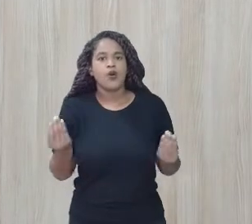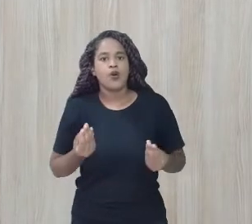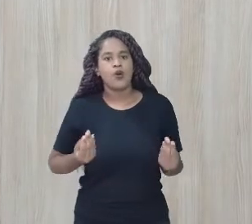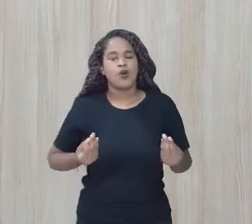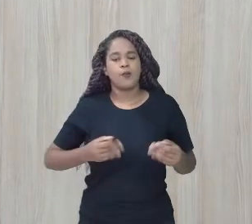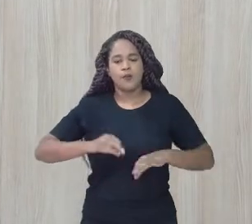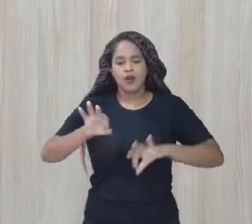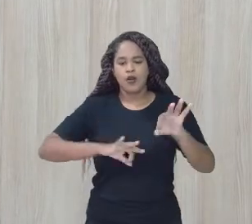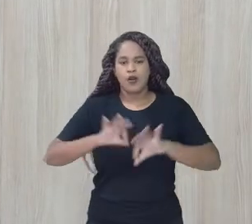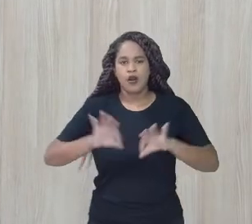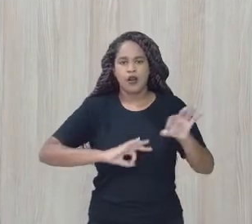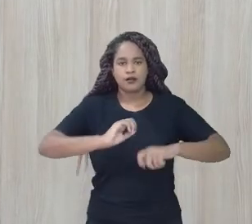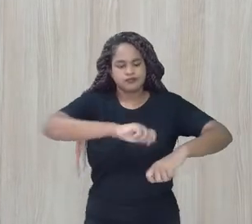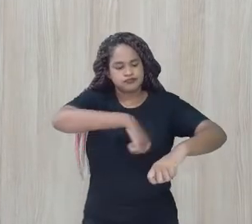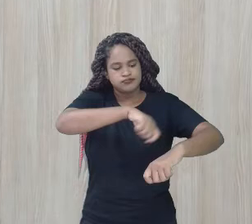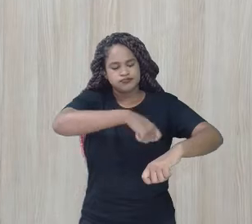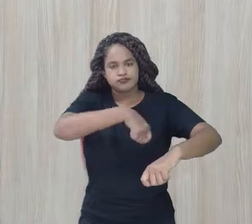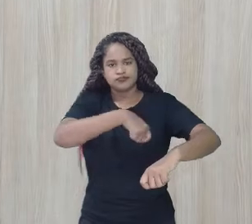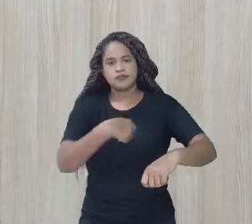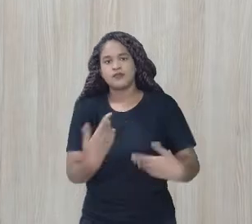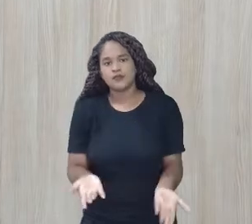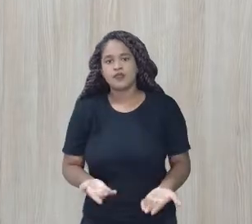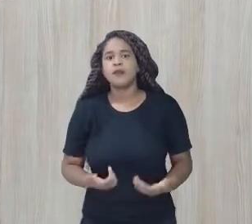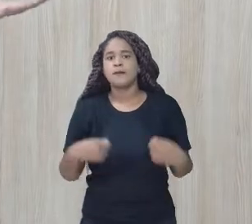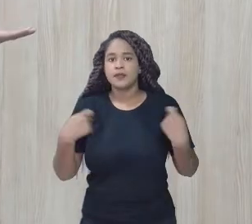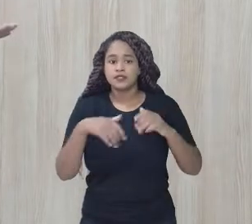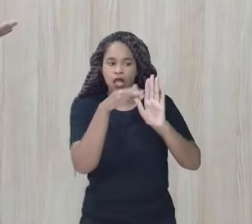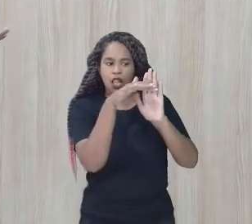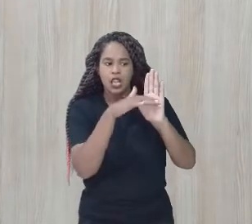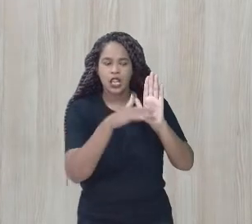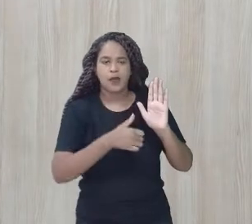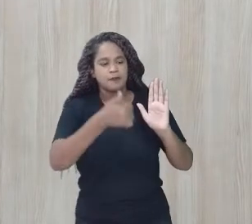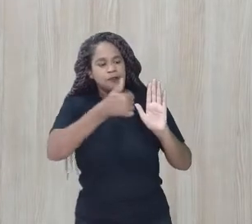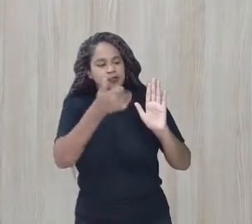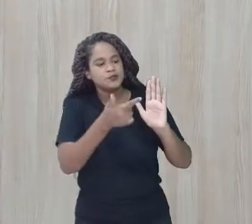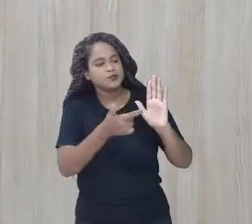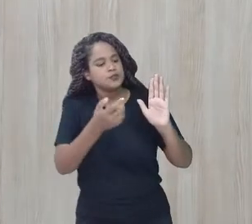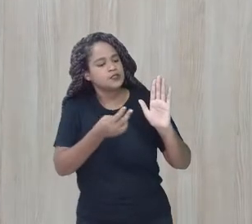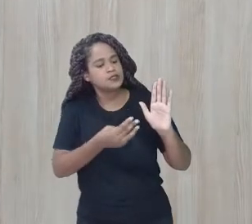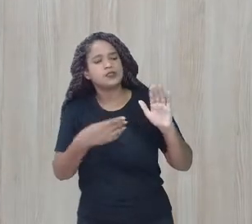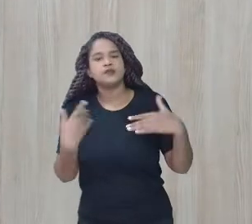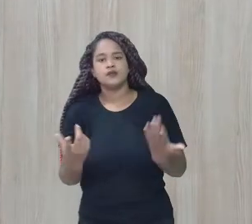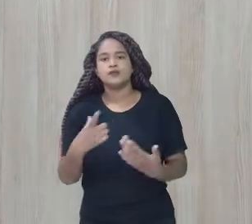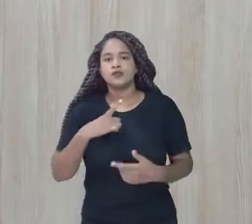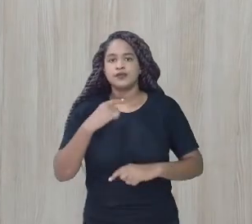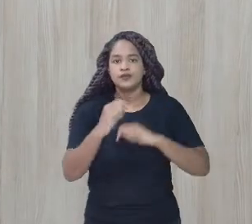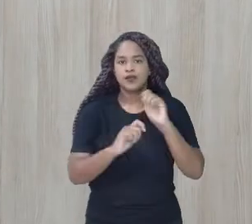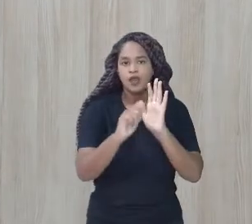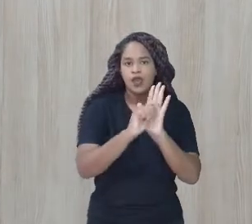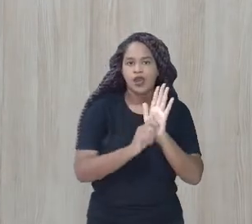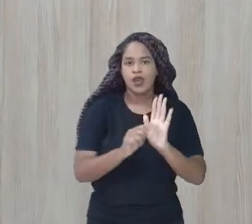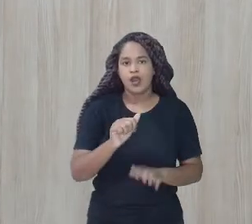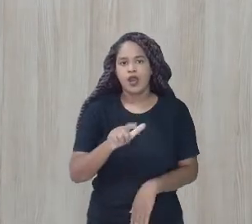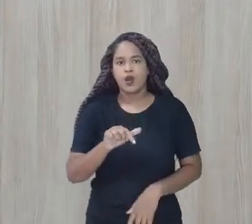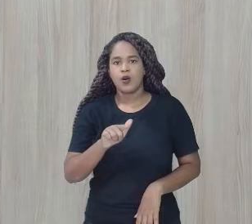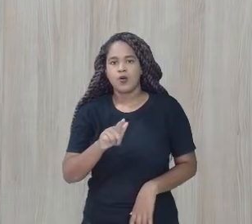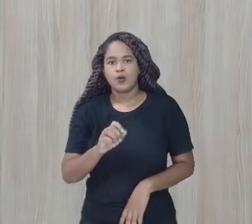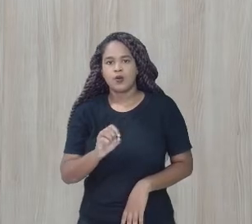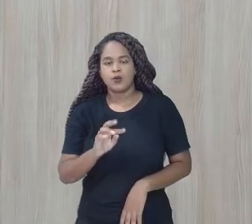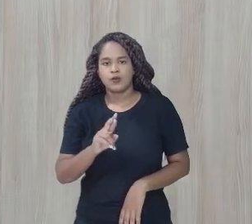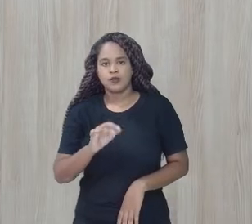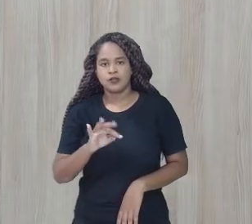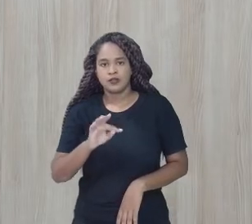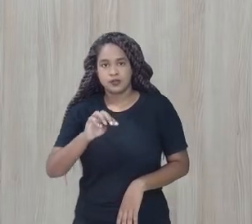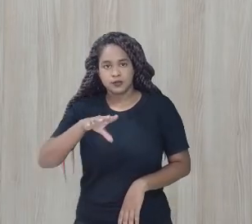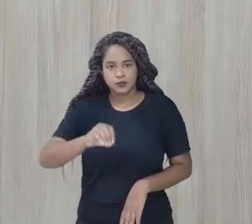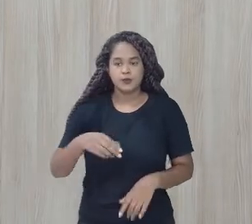exemplo, a gente tem que seguir uma determinada ordem. E aí a gente tem um algoritmo, né? Daí a gente começou a verificar ferramentas